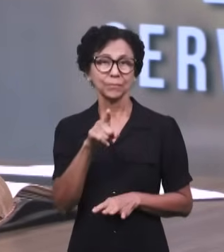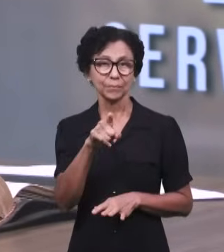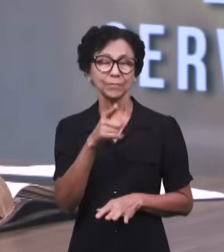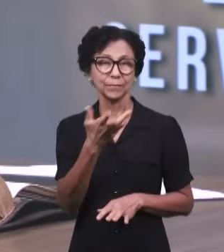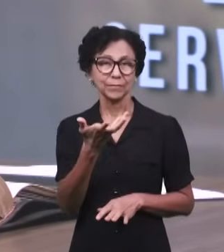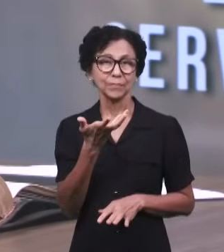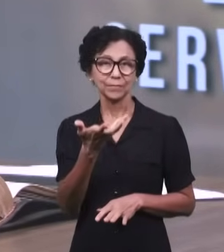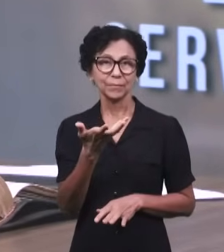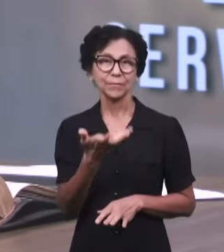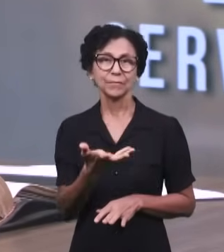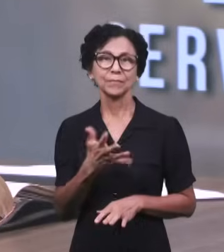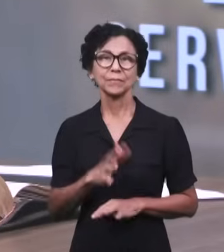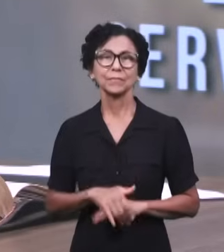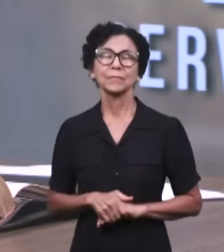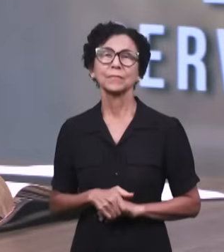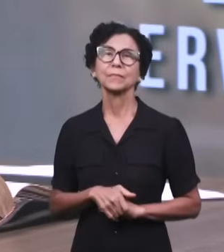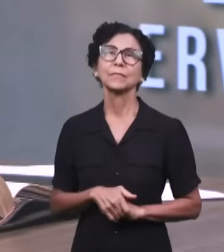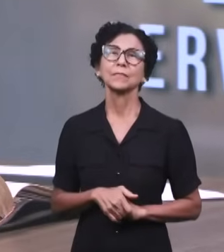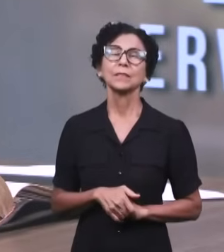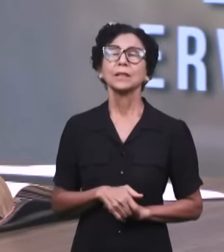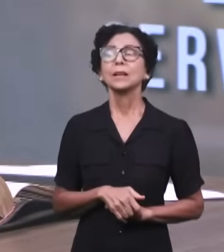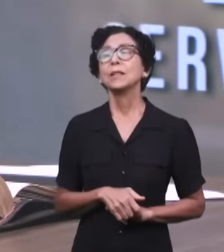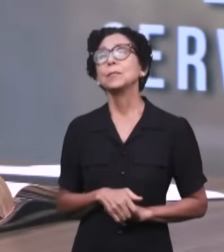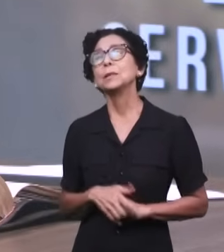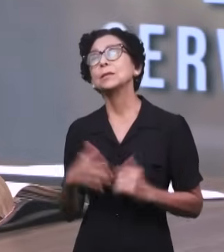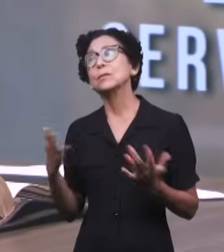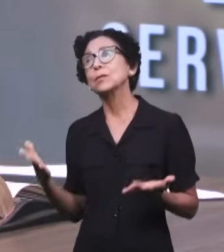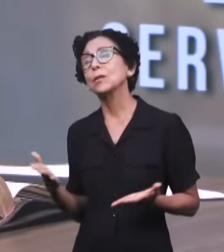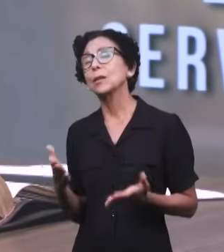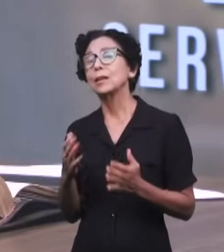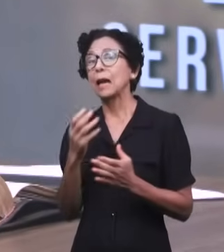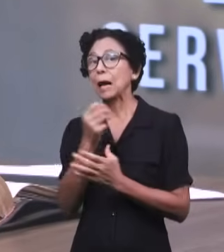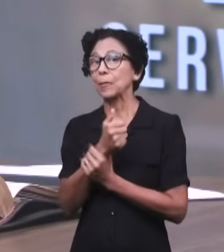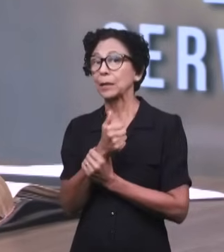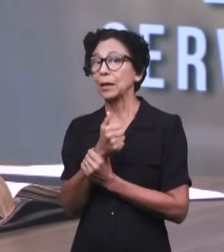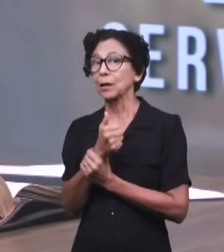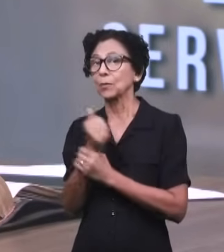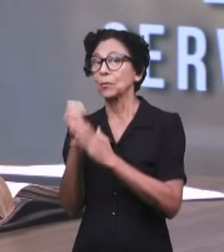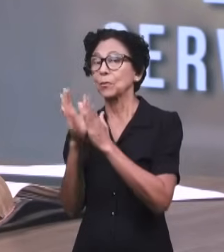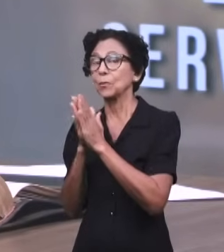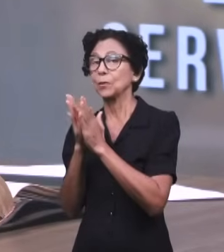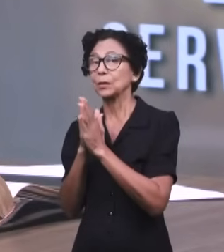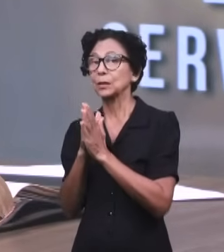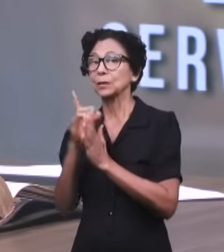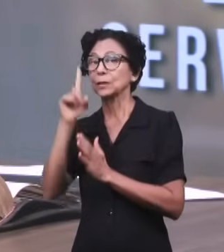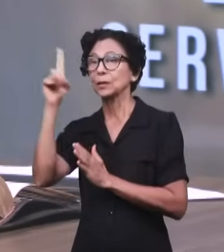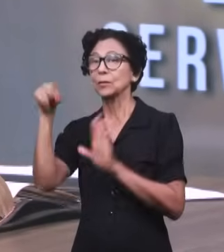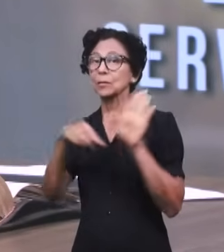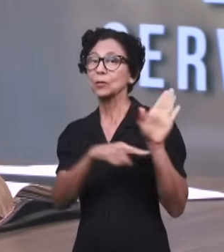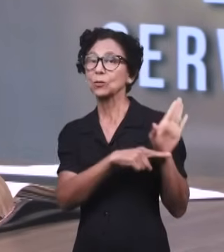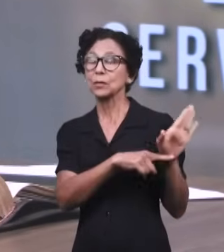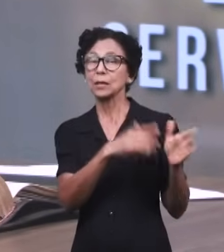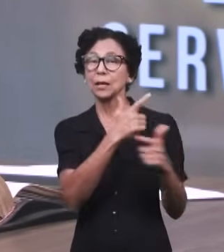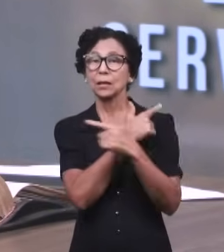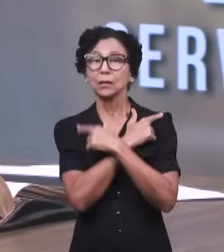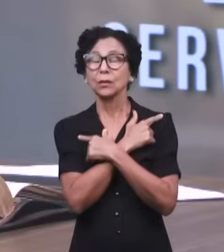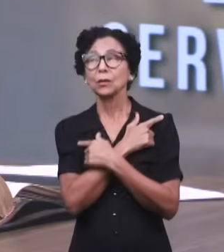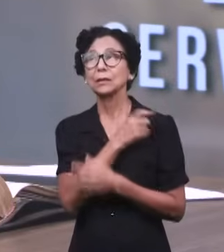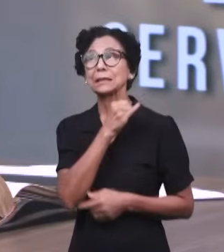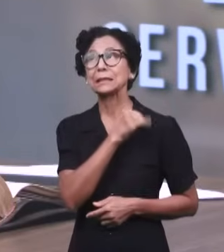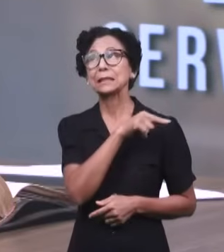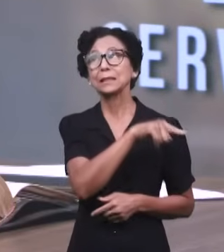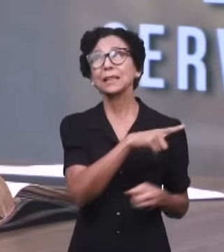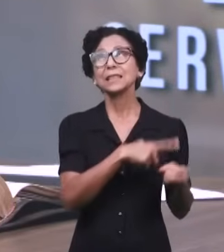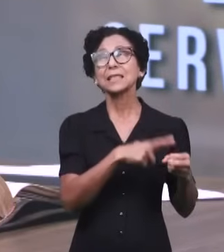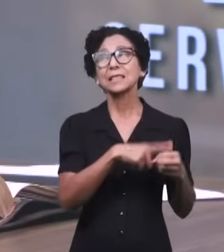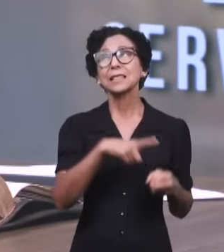Abraão continuou orando, se tiver 40, e foi 30, e foi, e Deus enviou o anjo. Quem sabe que você está passando por uma luta e lembra,